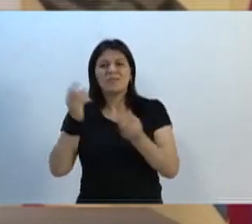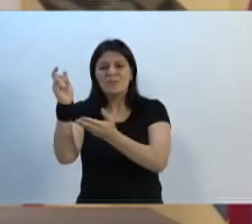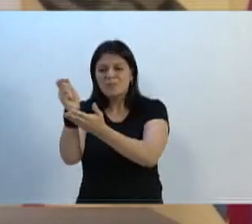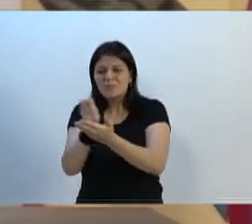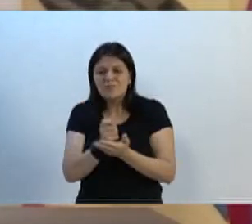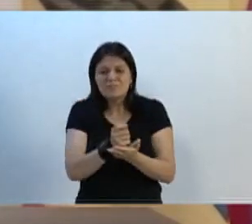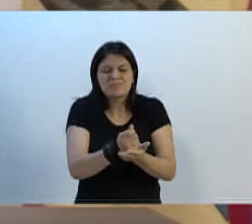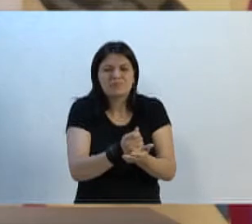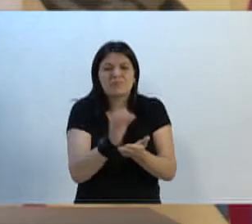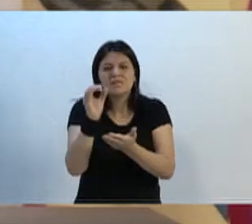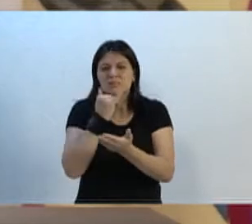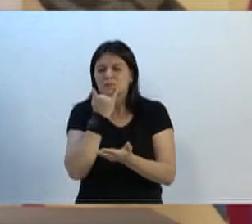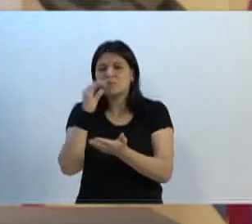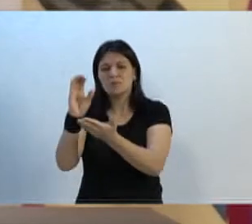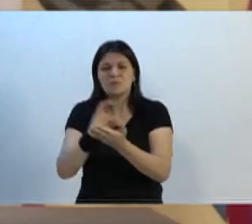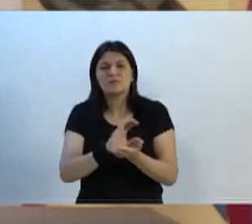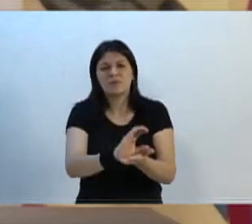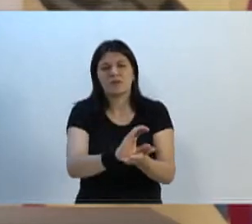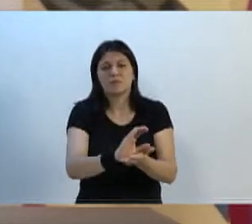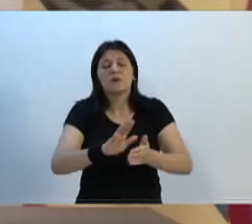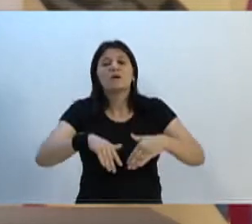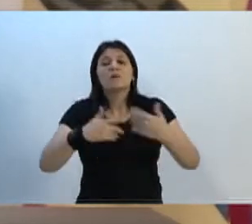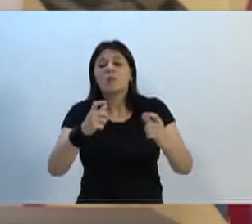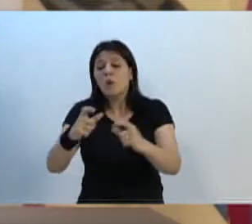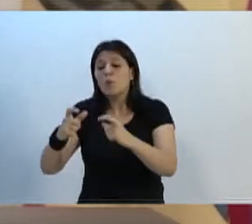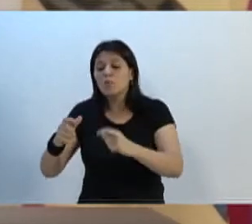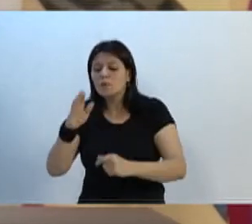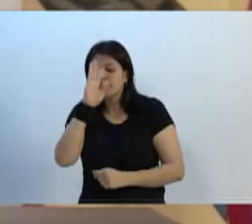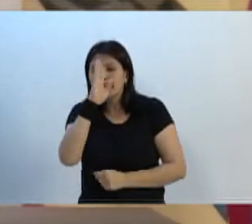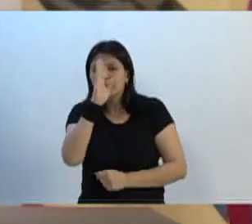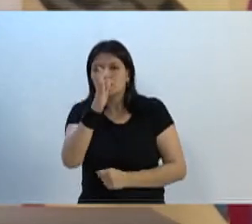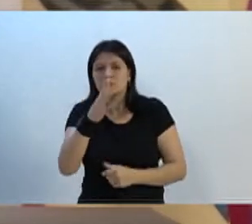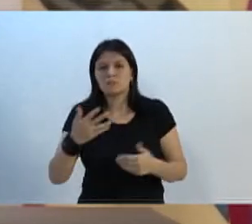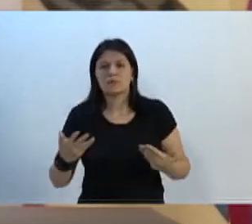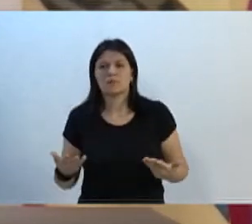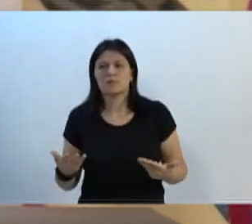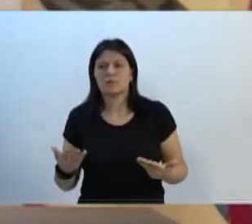verbas quais são os lugares que são prioritários